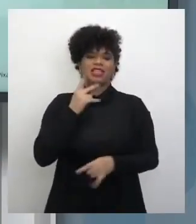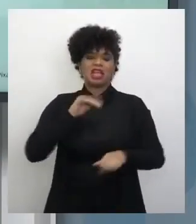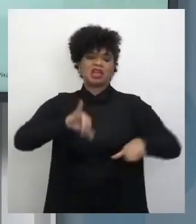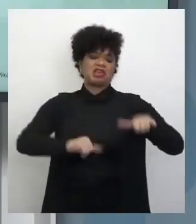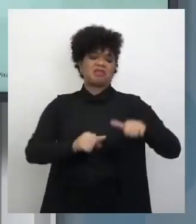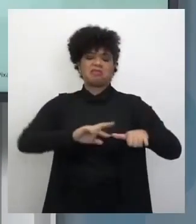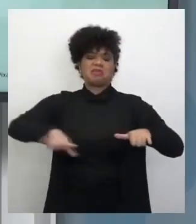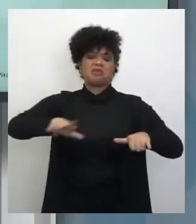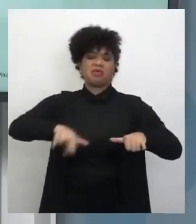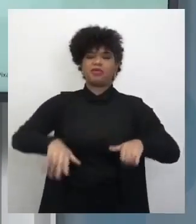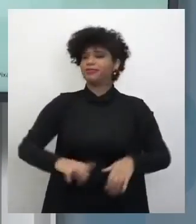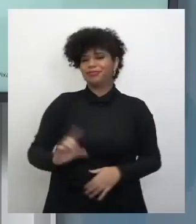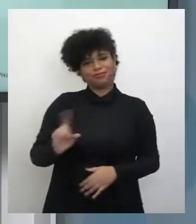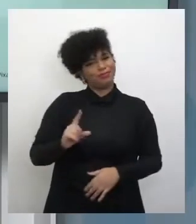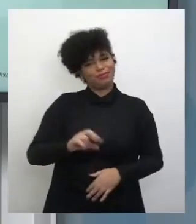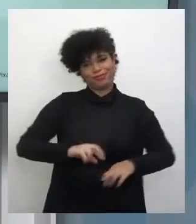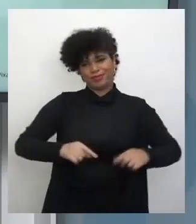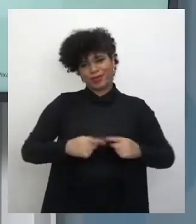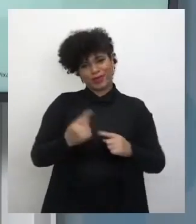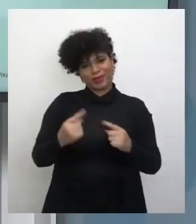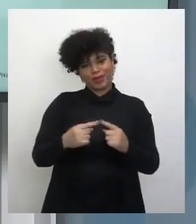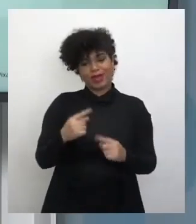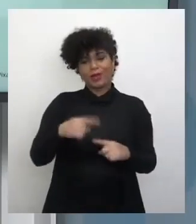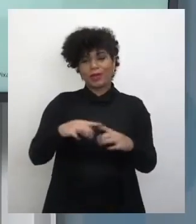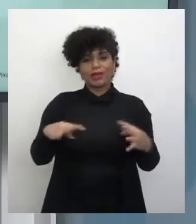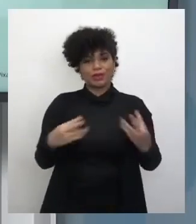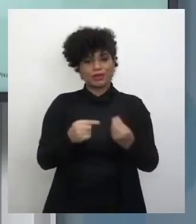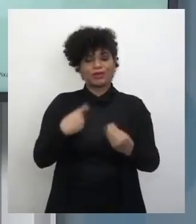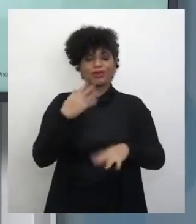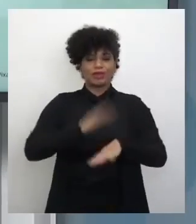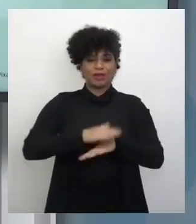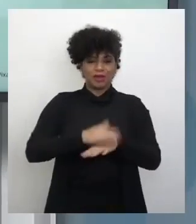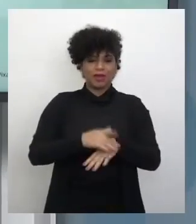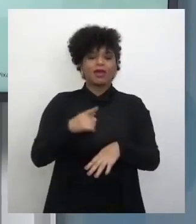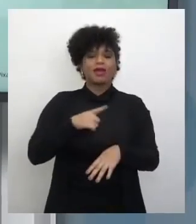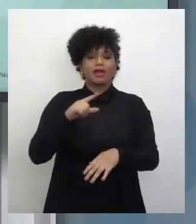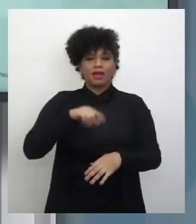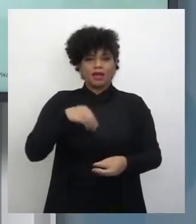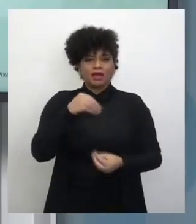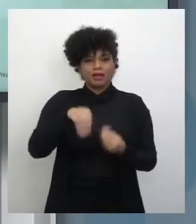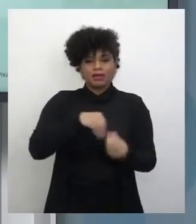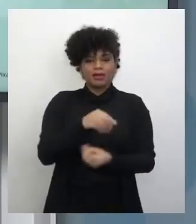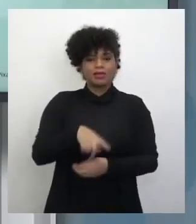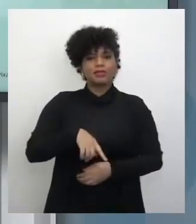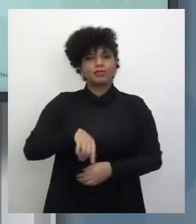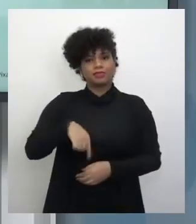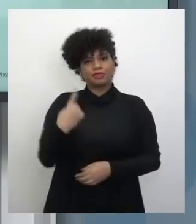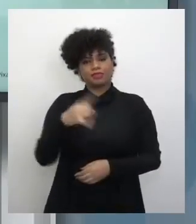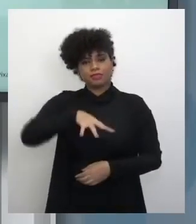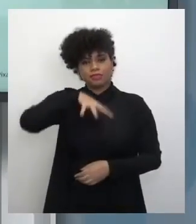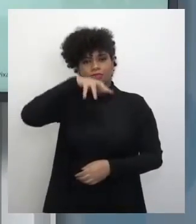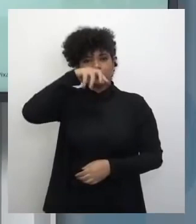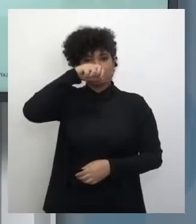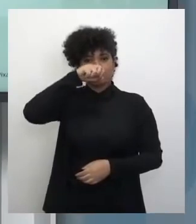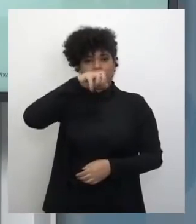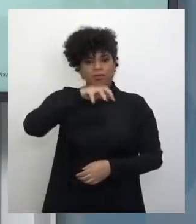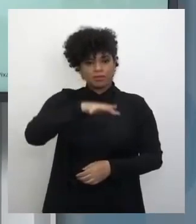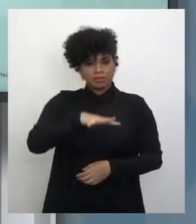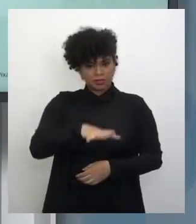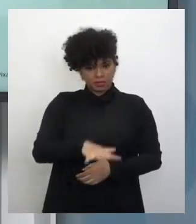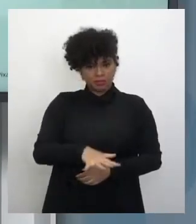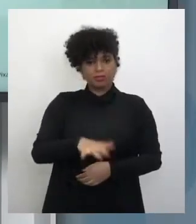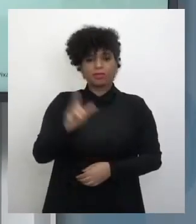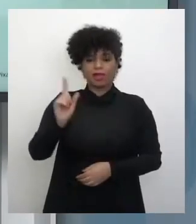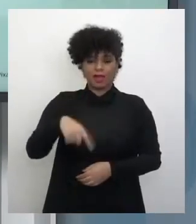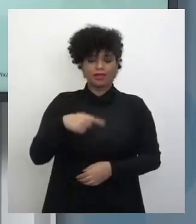um conceito errado. Porque tudo que a gente faz tem química. Até respirar é química, né? Você respira